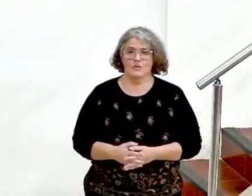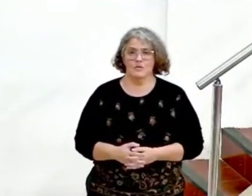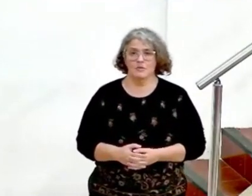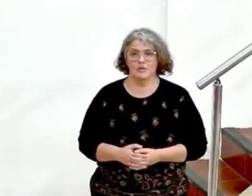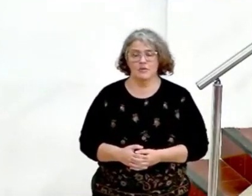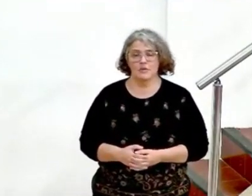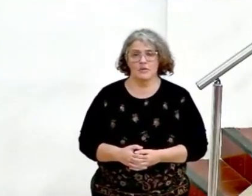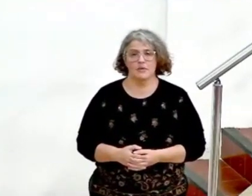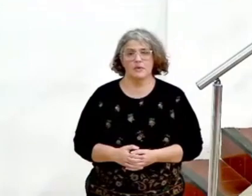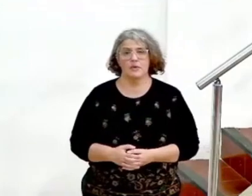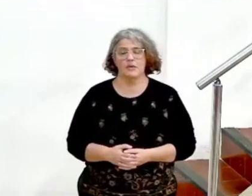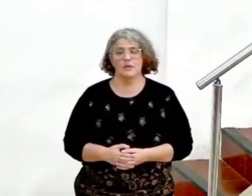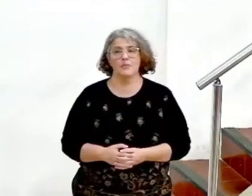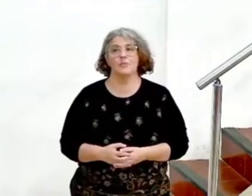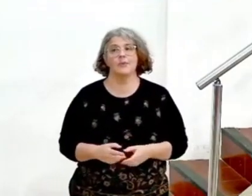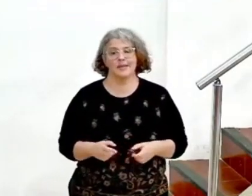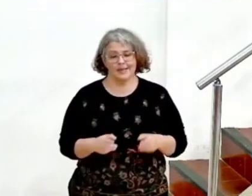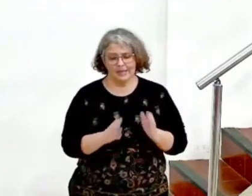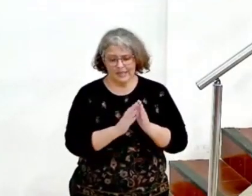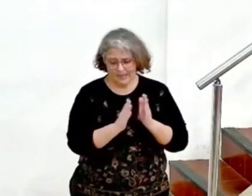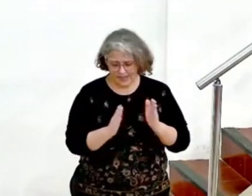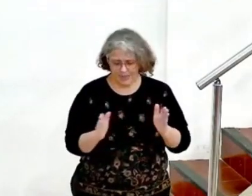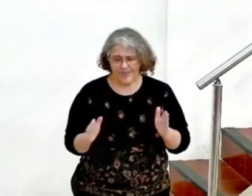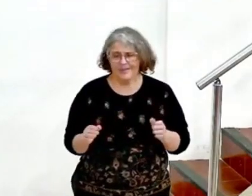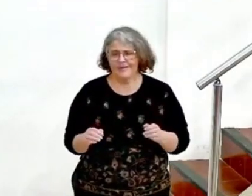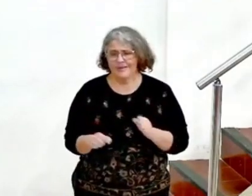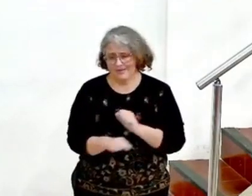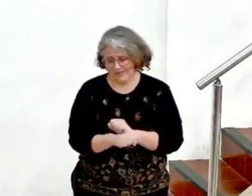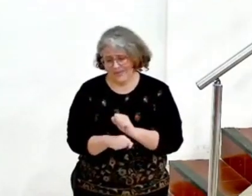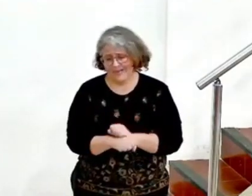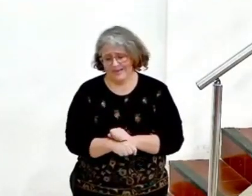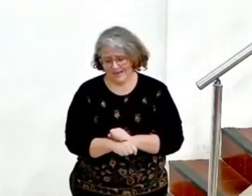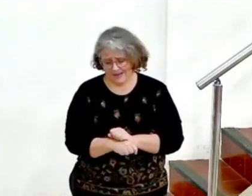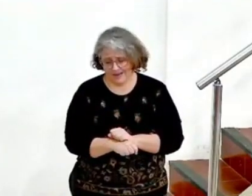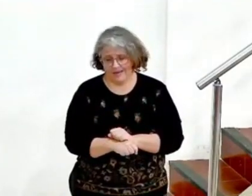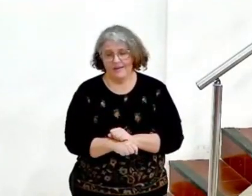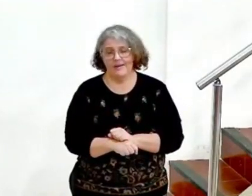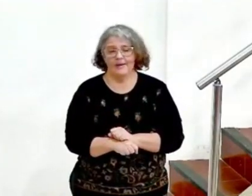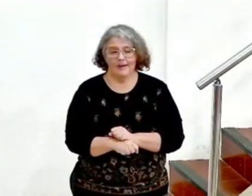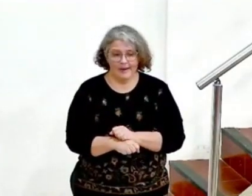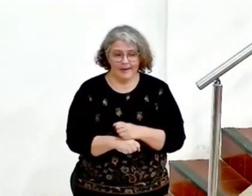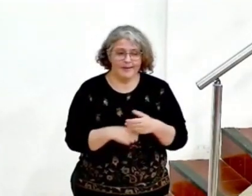o tempo da espera não é esquecimento. O tempo da espera é preparo.